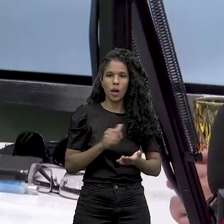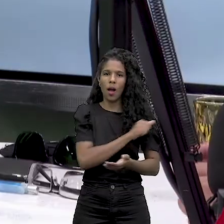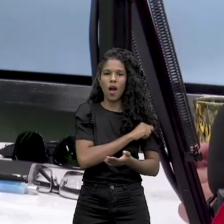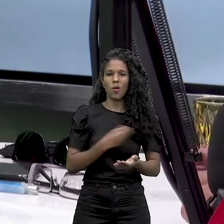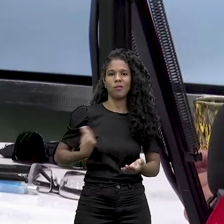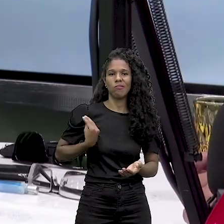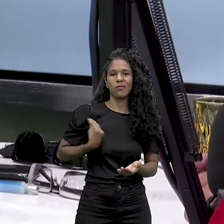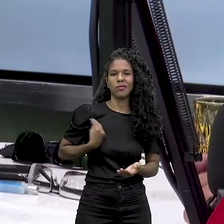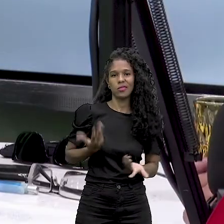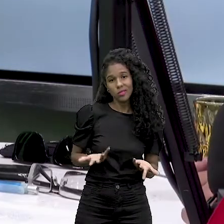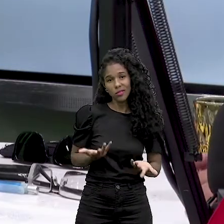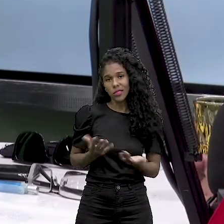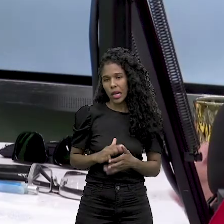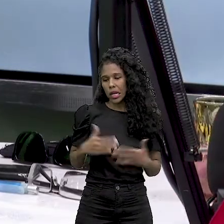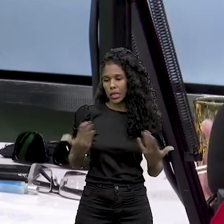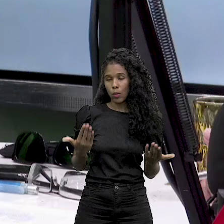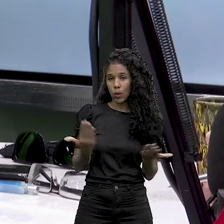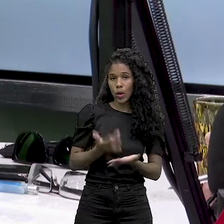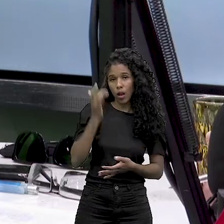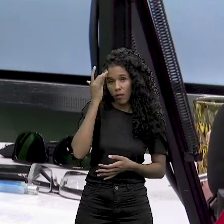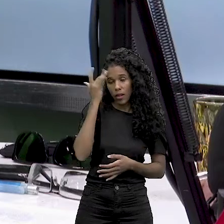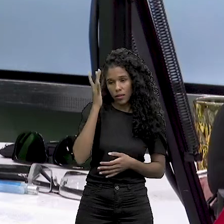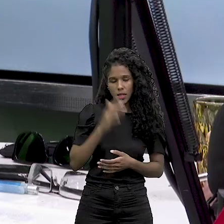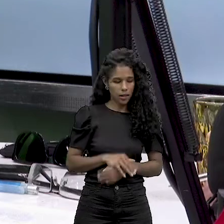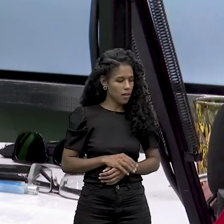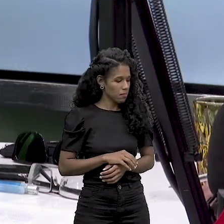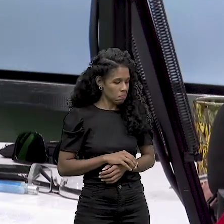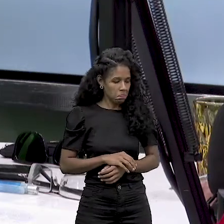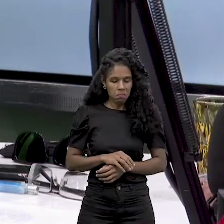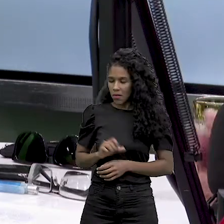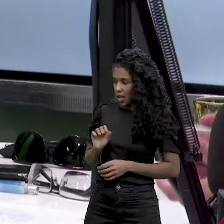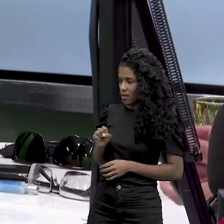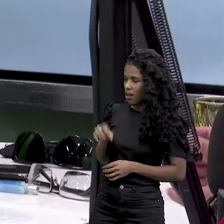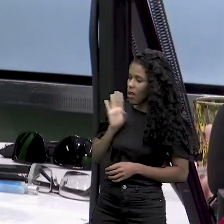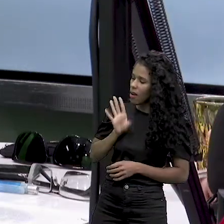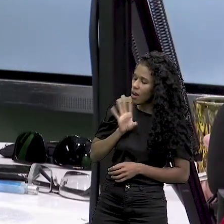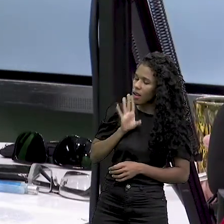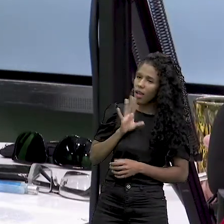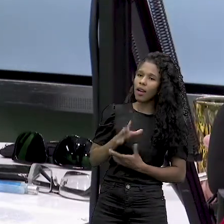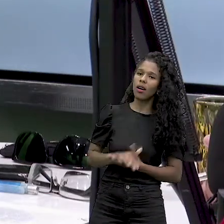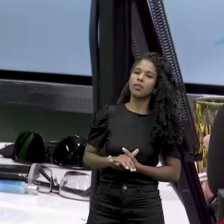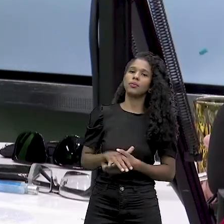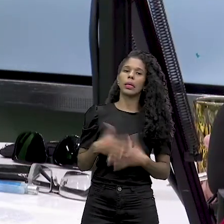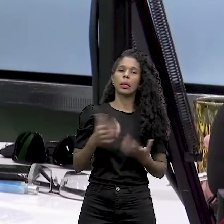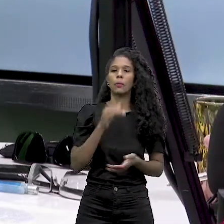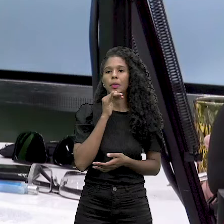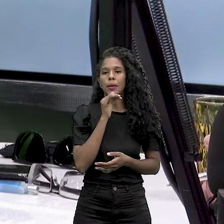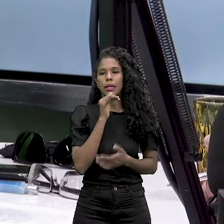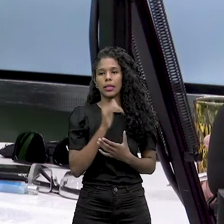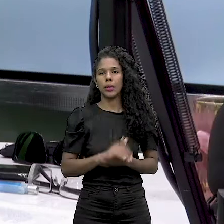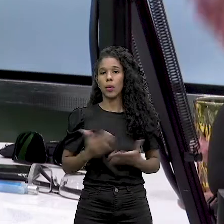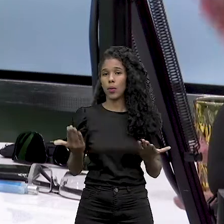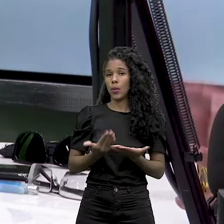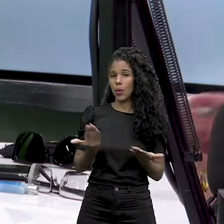hoje você precisa de uma comunicação imediata, às vezes, com o pai, né? Tem escola que o aluno entrou, ele recebe a